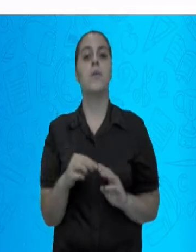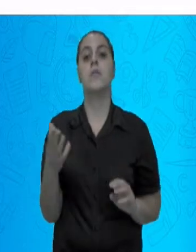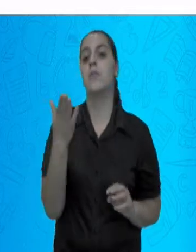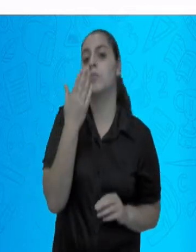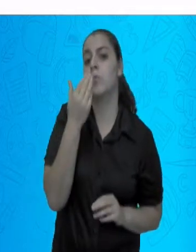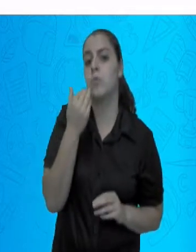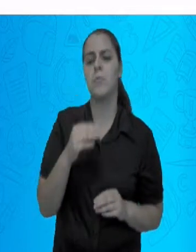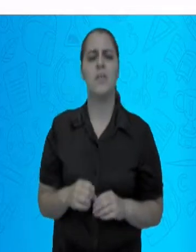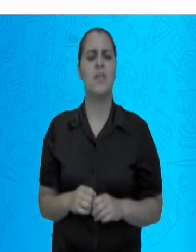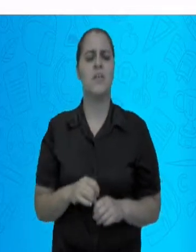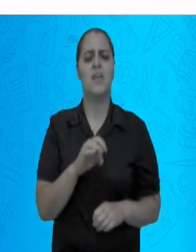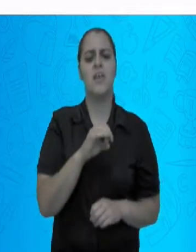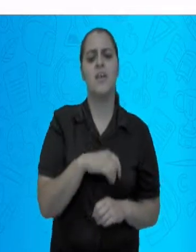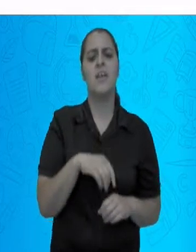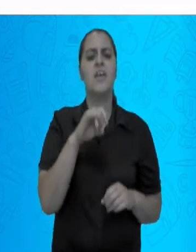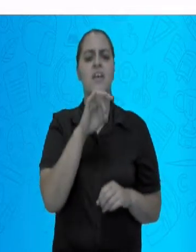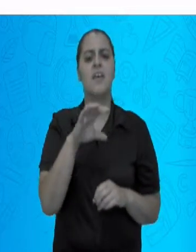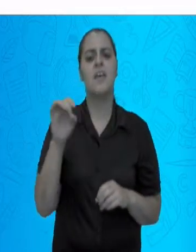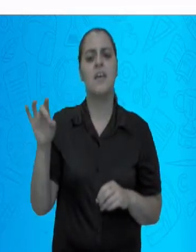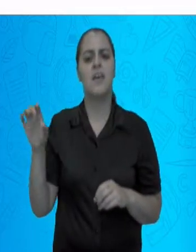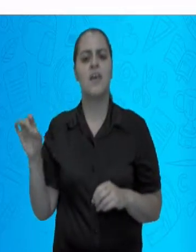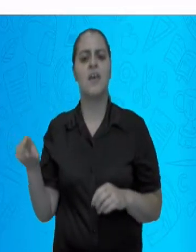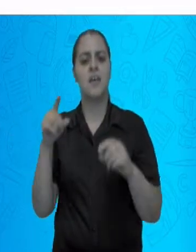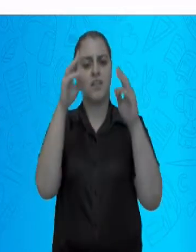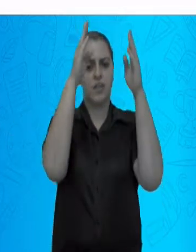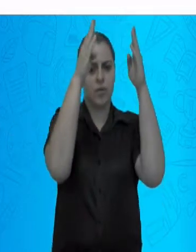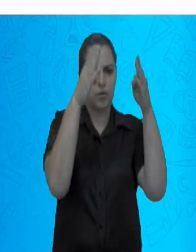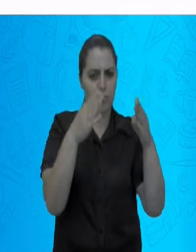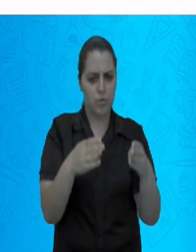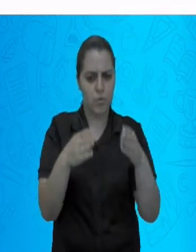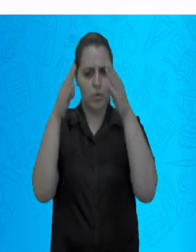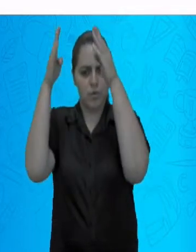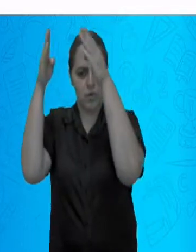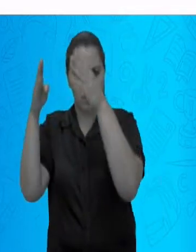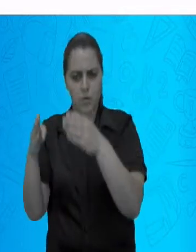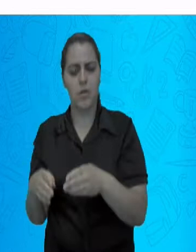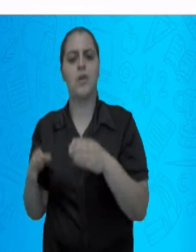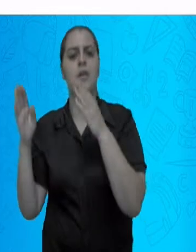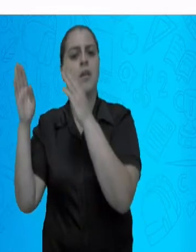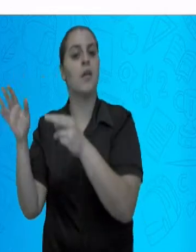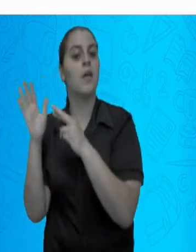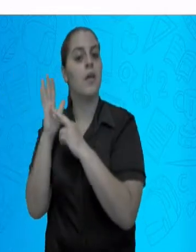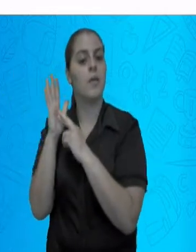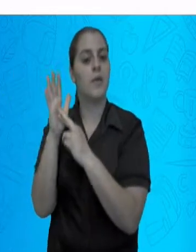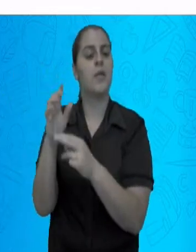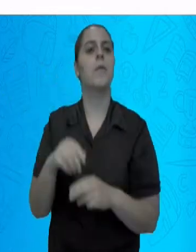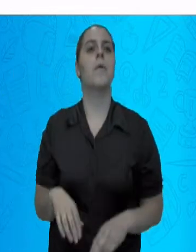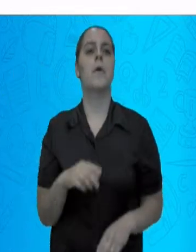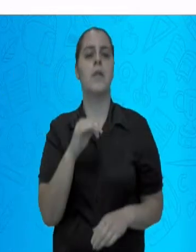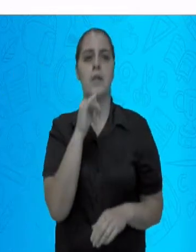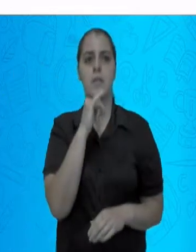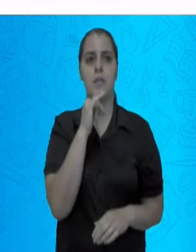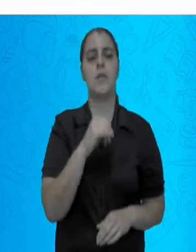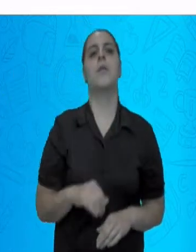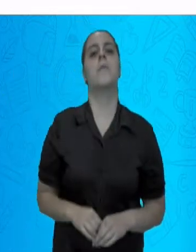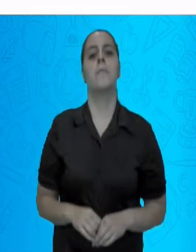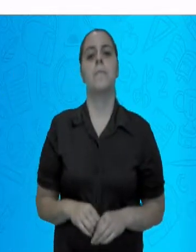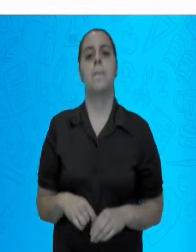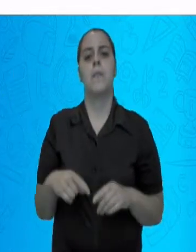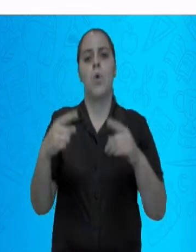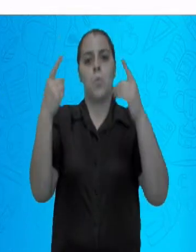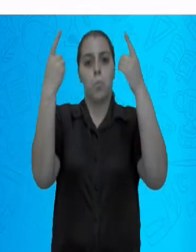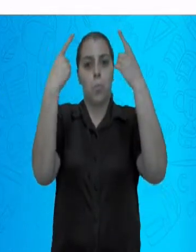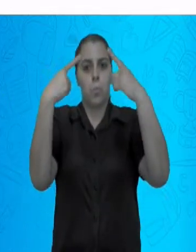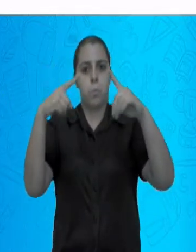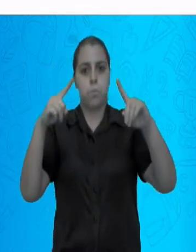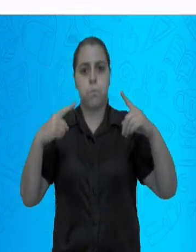E cada coluna dessa vai me mostrar, por exemplo, no espeto. Você lembra que na